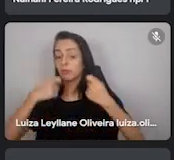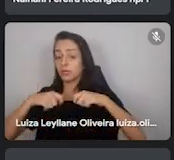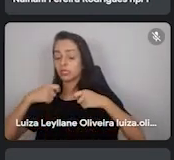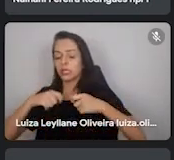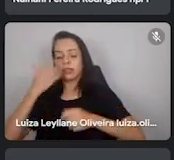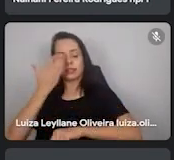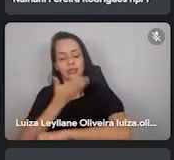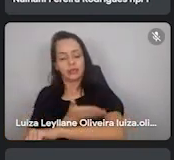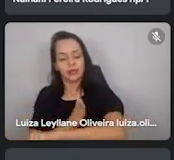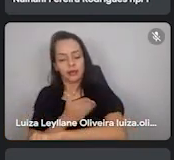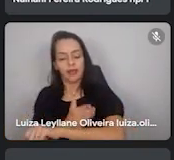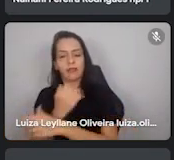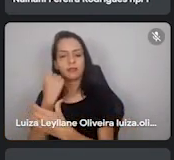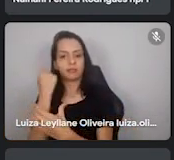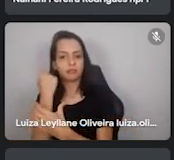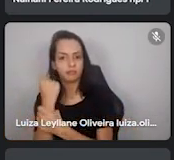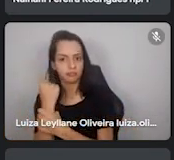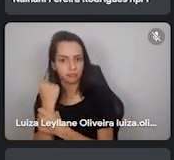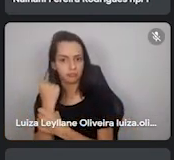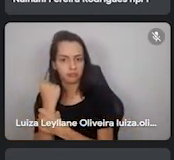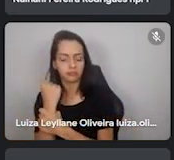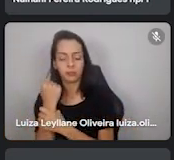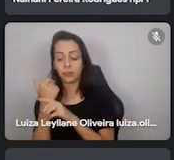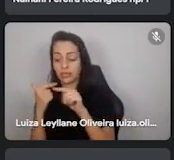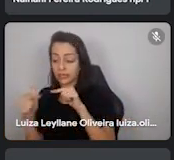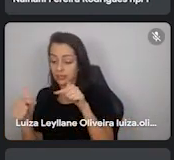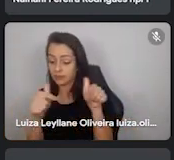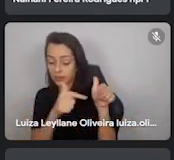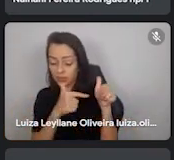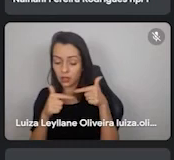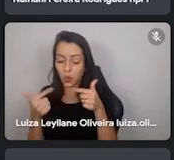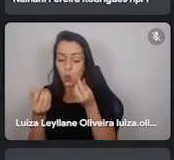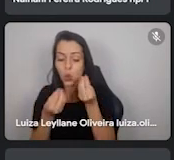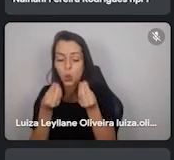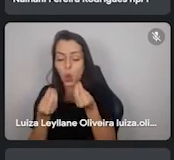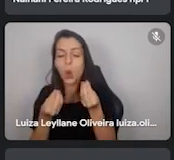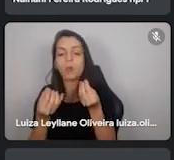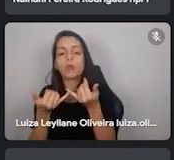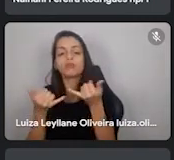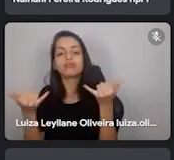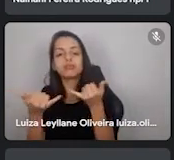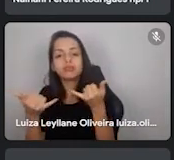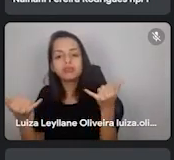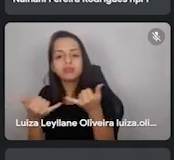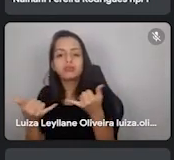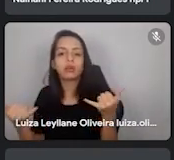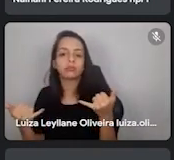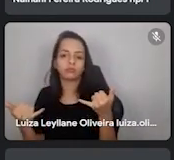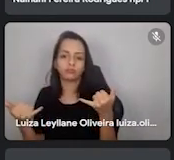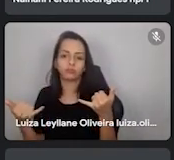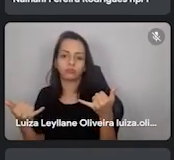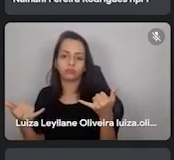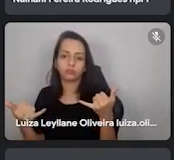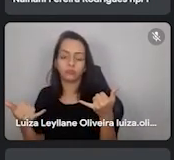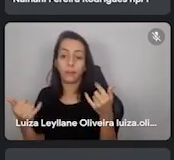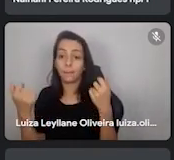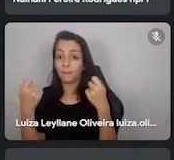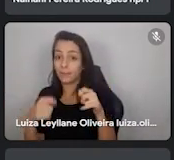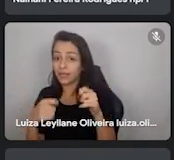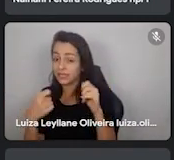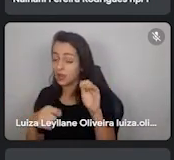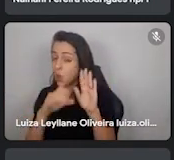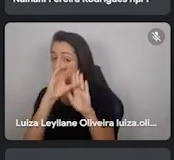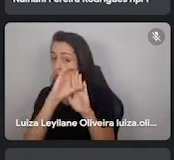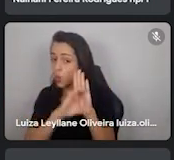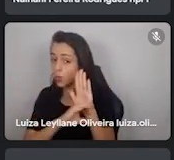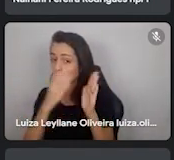para trabalhos com instalações elétricas energizadas, com currículo